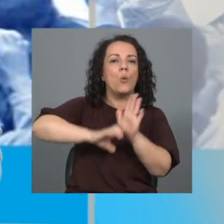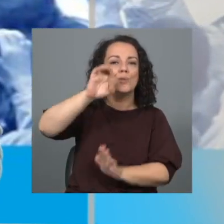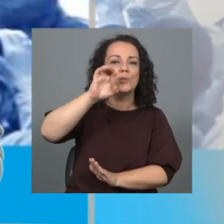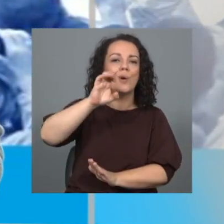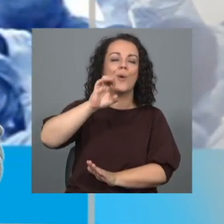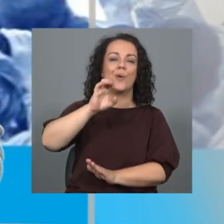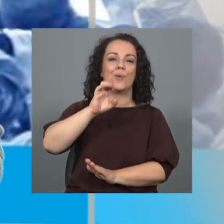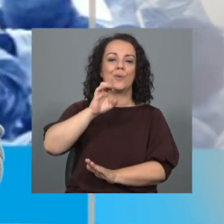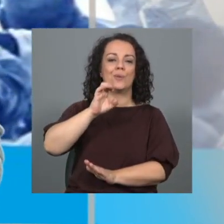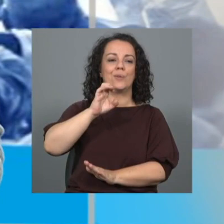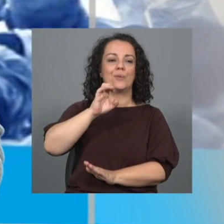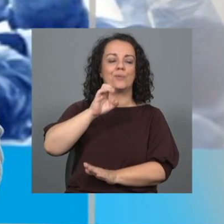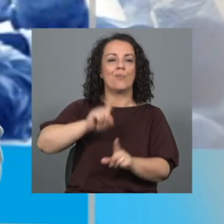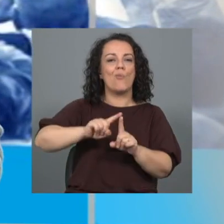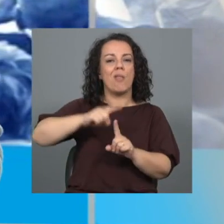condições